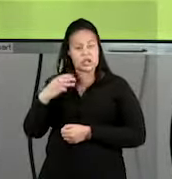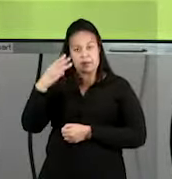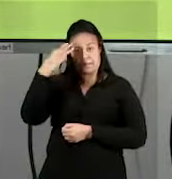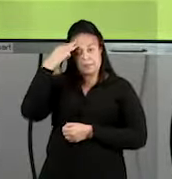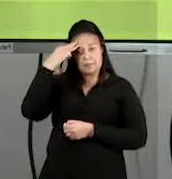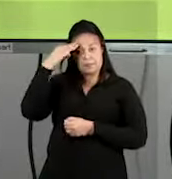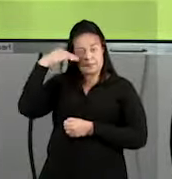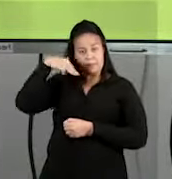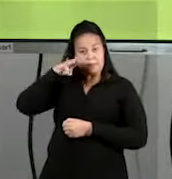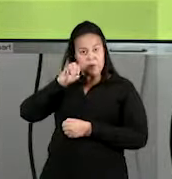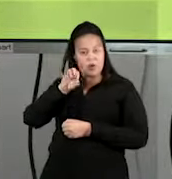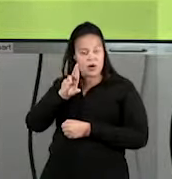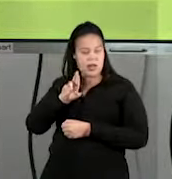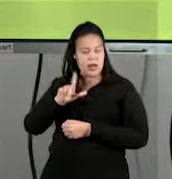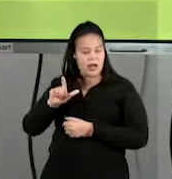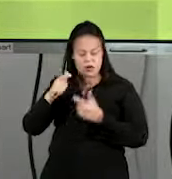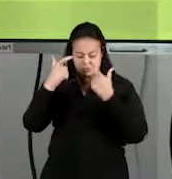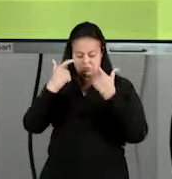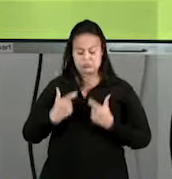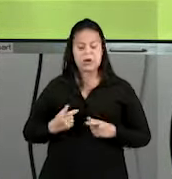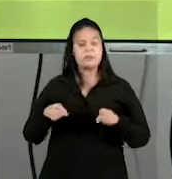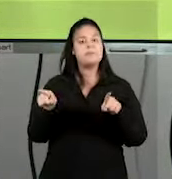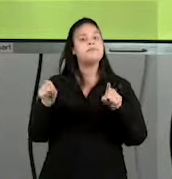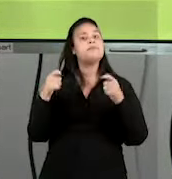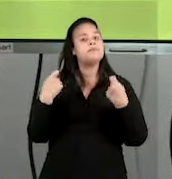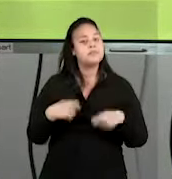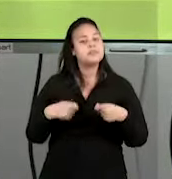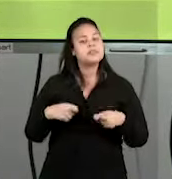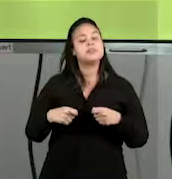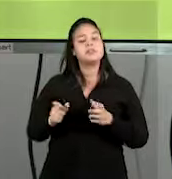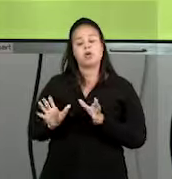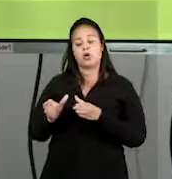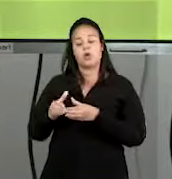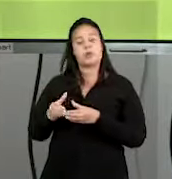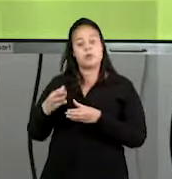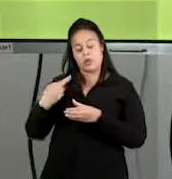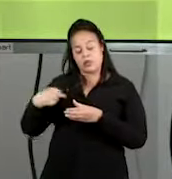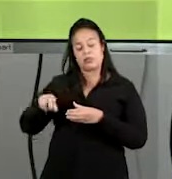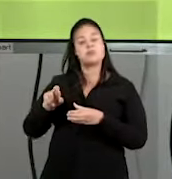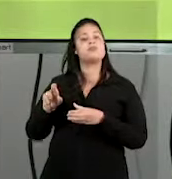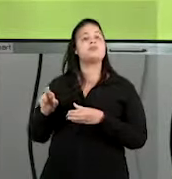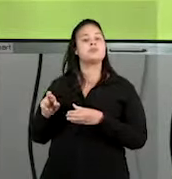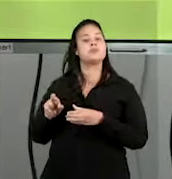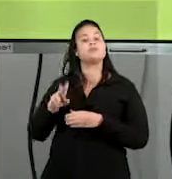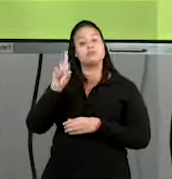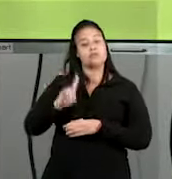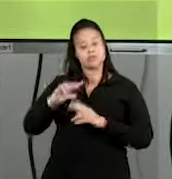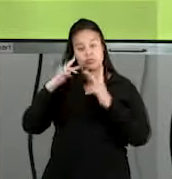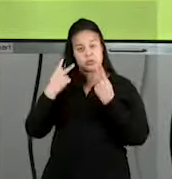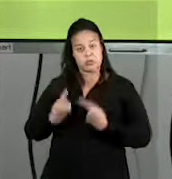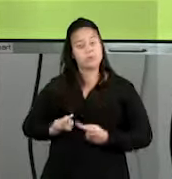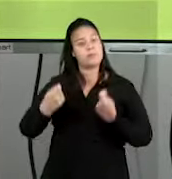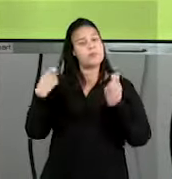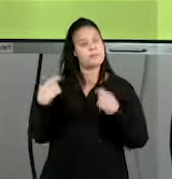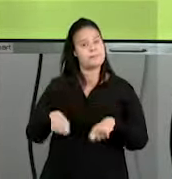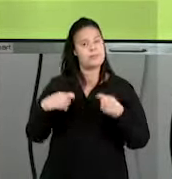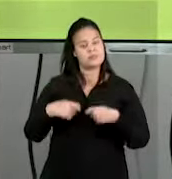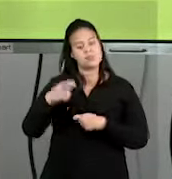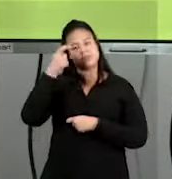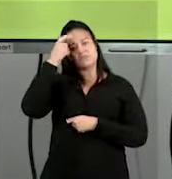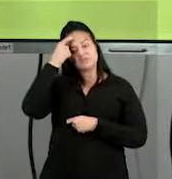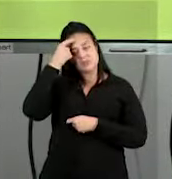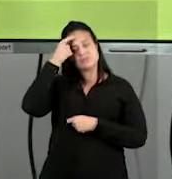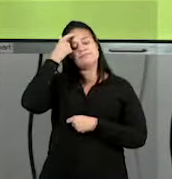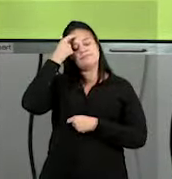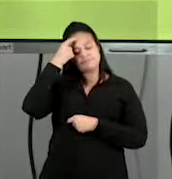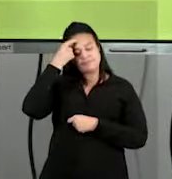errado, às vezes é no ambiente religioso que você aprende. E aí, os direitos humanos, você precisa ter essa consciência